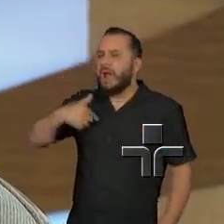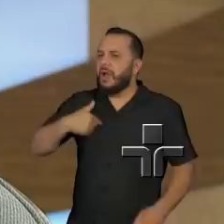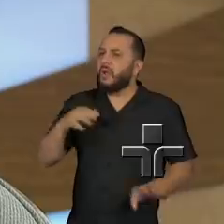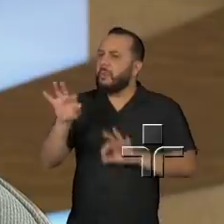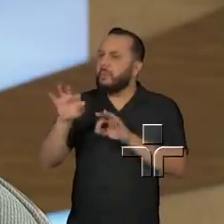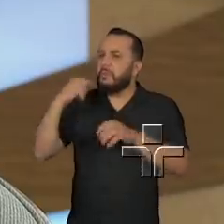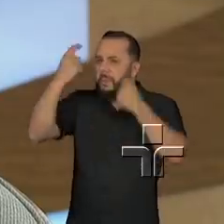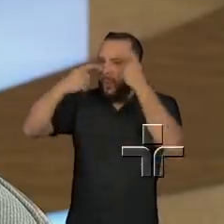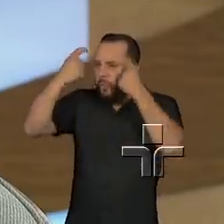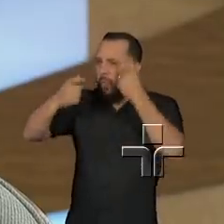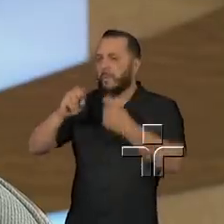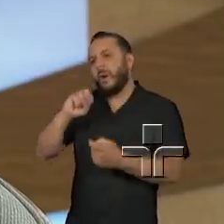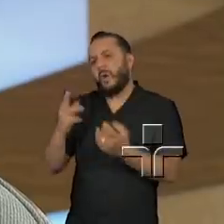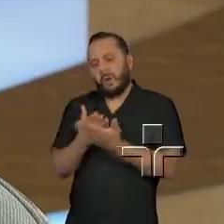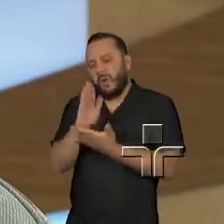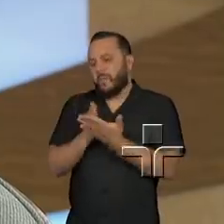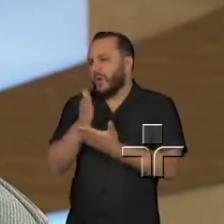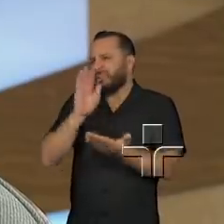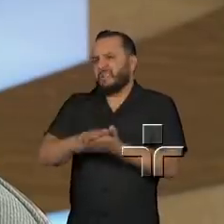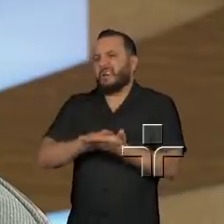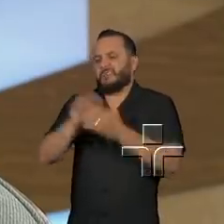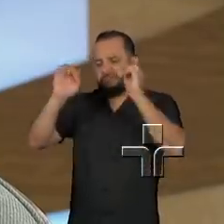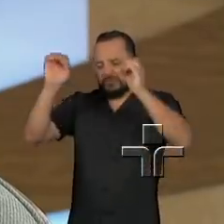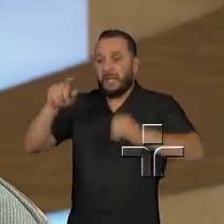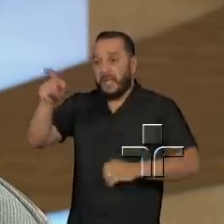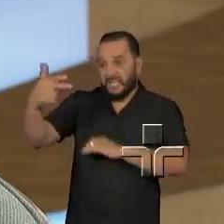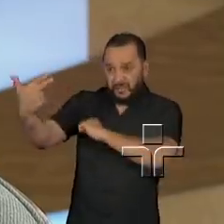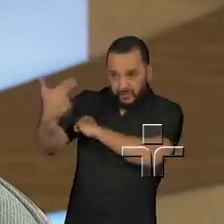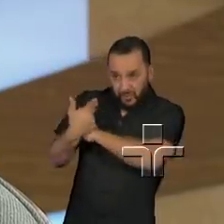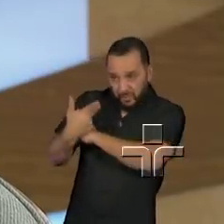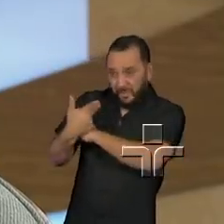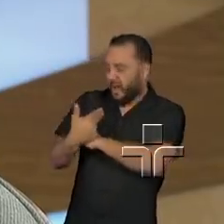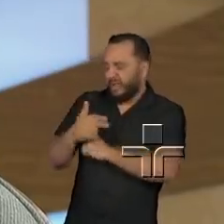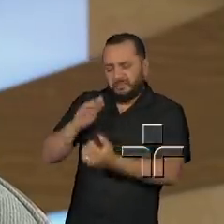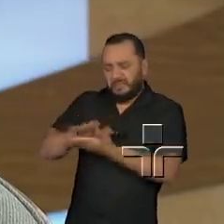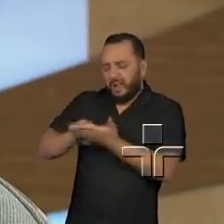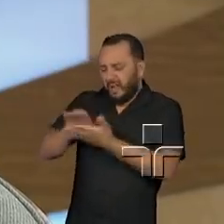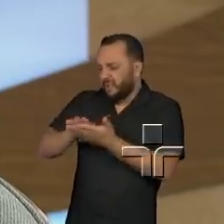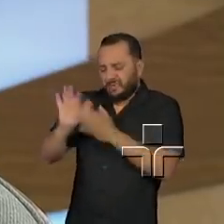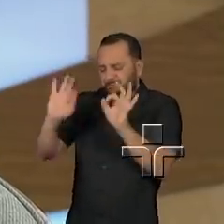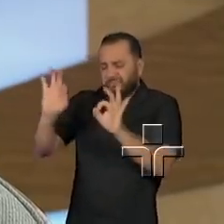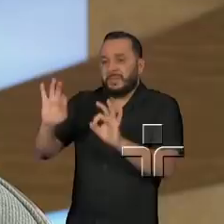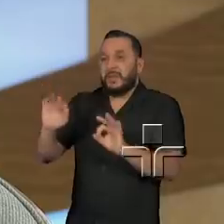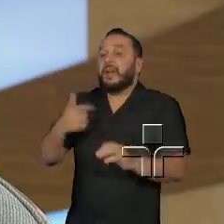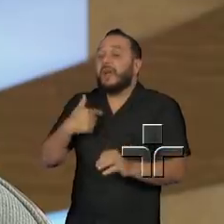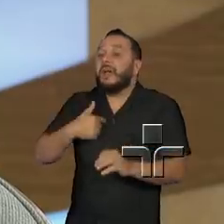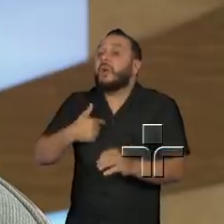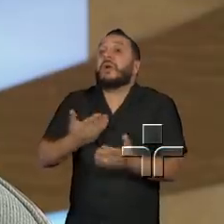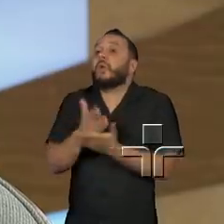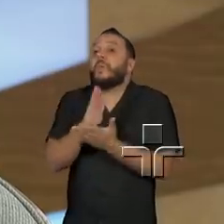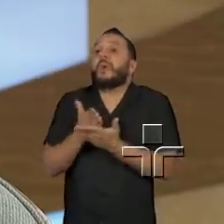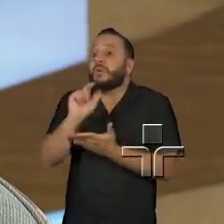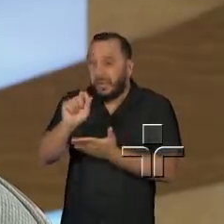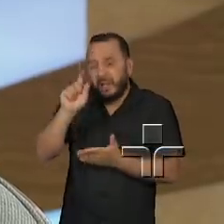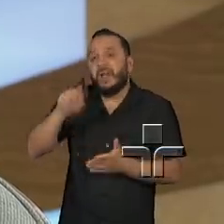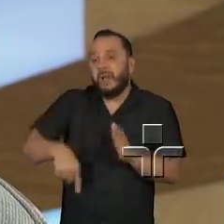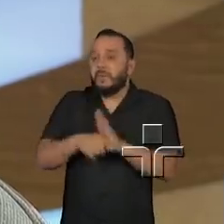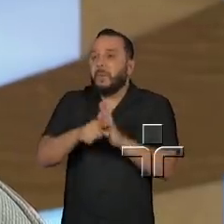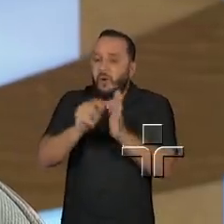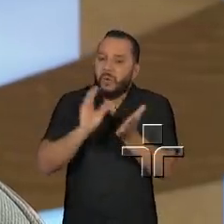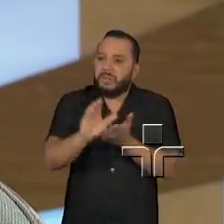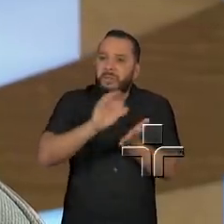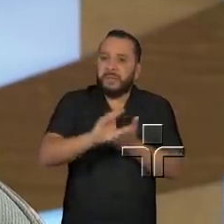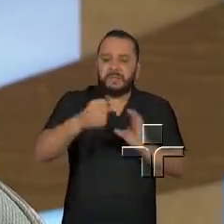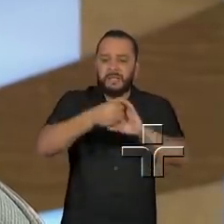que me incomoda não é eles terem vindo filmar a minha palestra. O que me incomoda é o orçamento do CNPq estar sucateado. O que me incomoda é